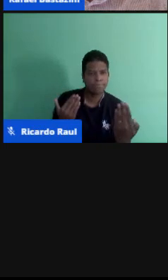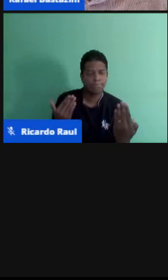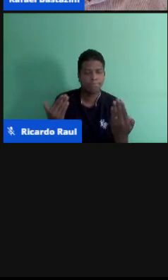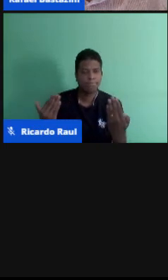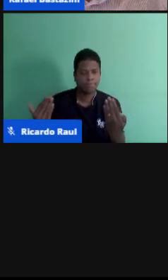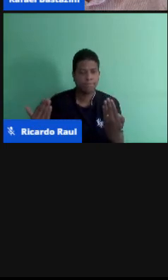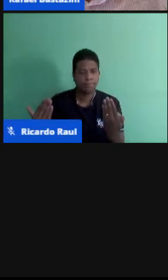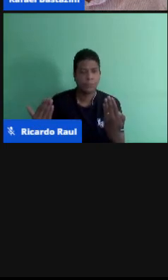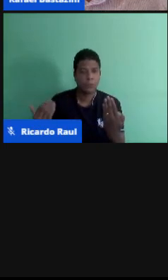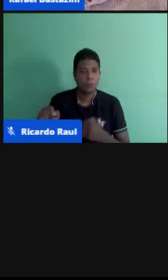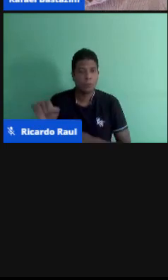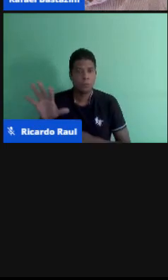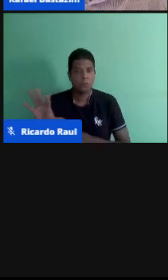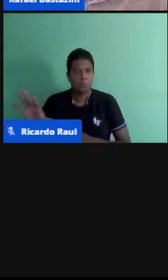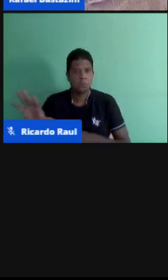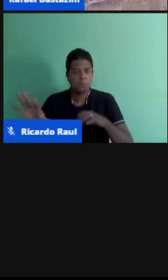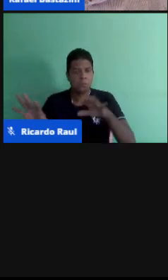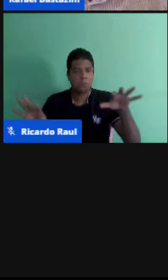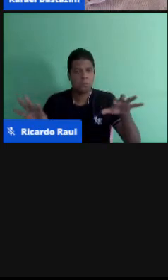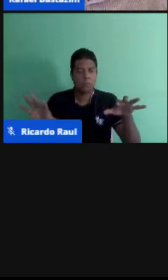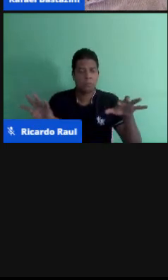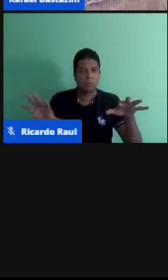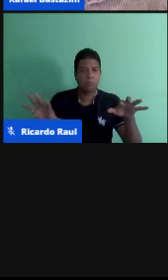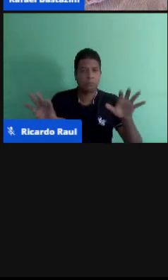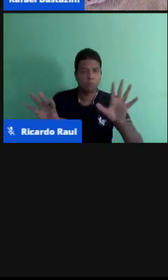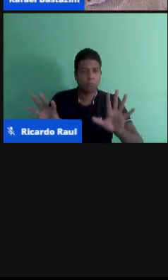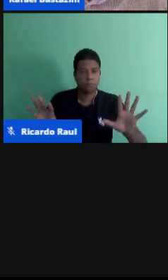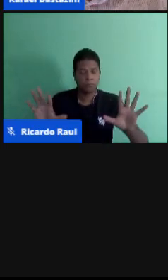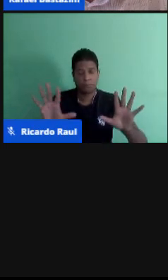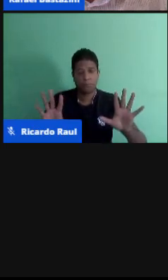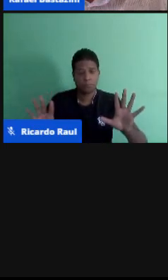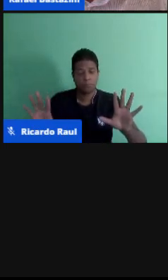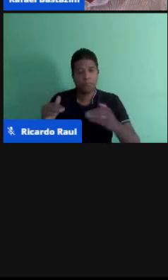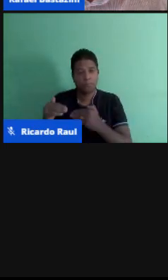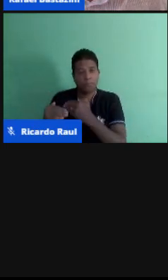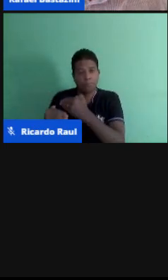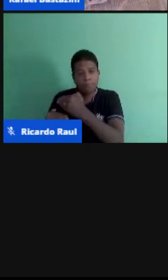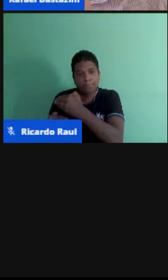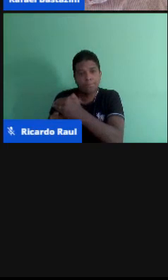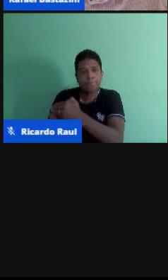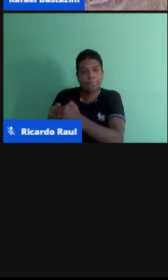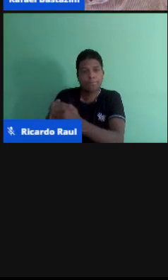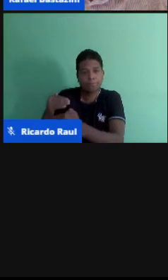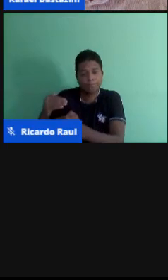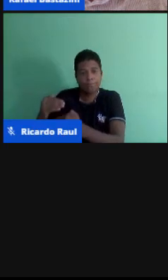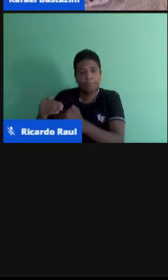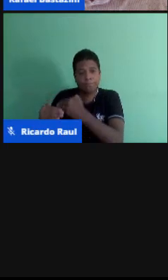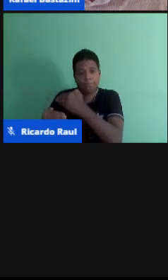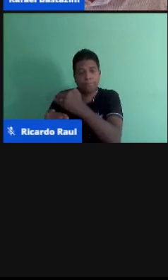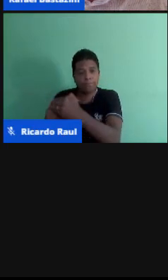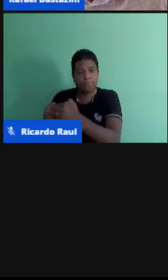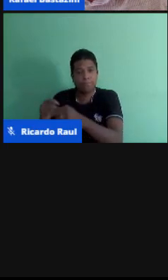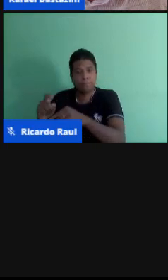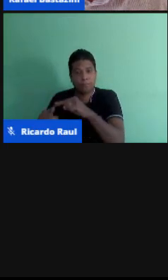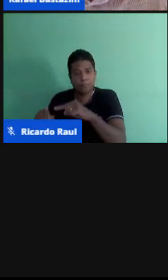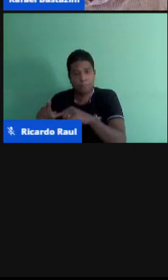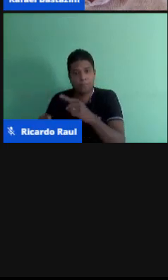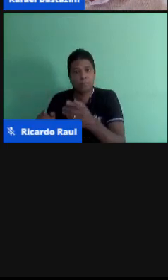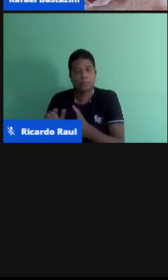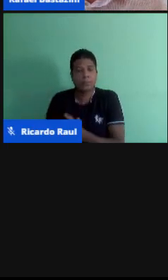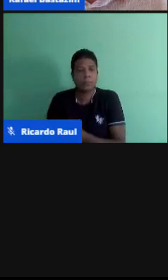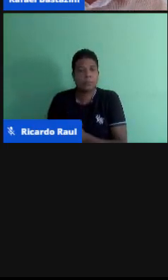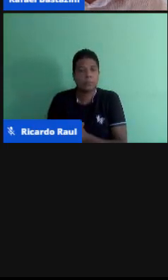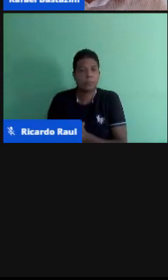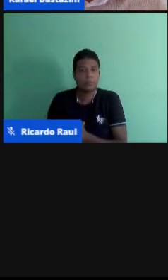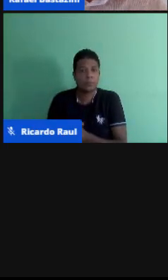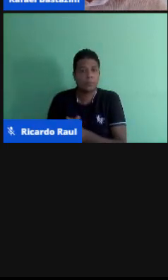no mesmo espaço em que há esses processos e materializados nas formas